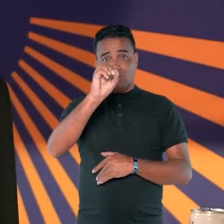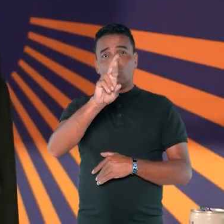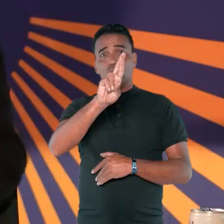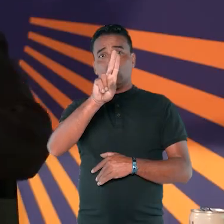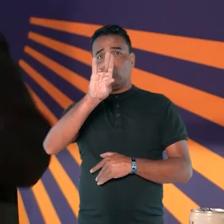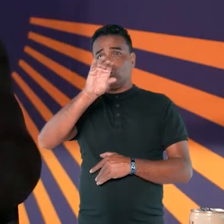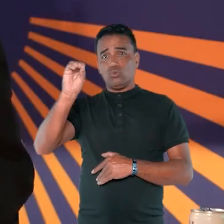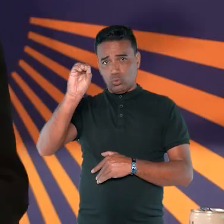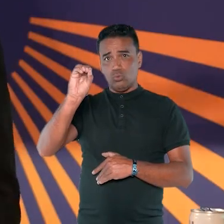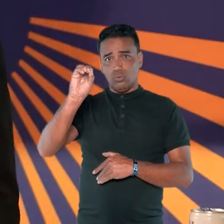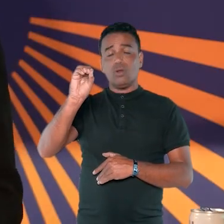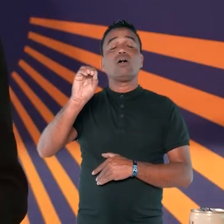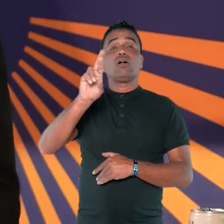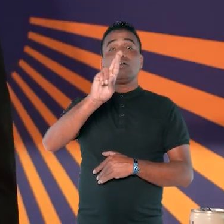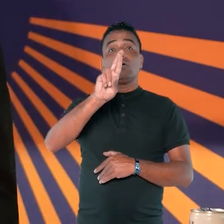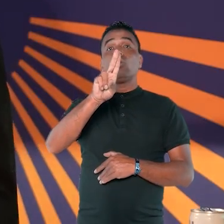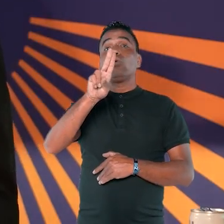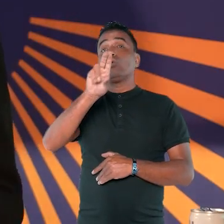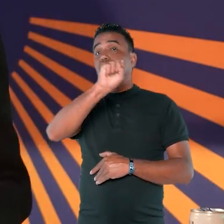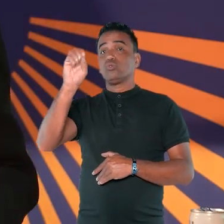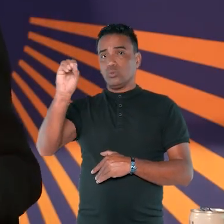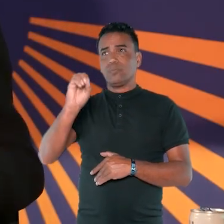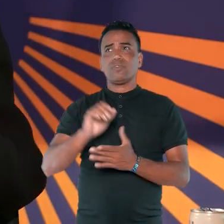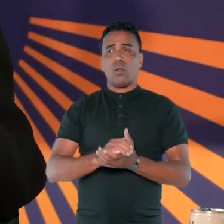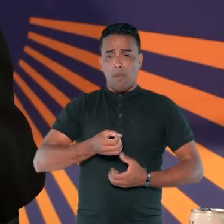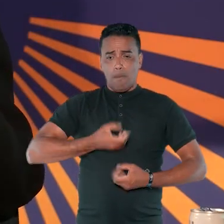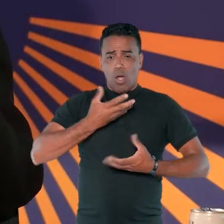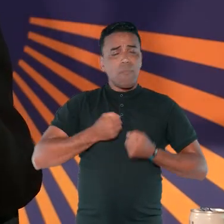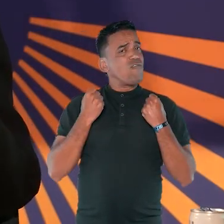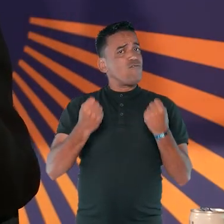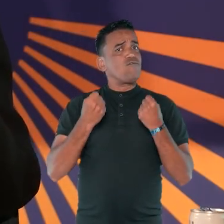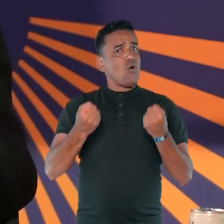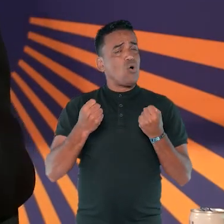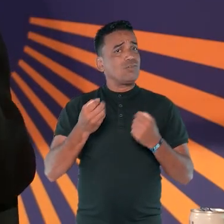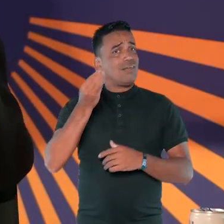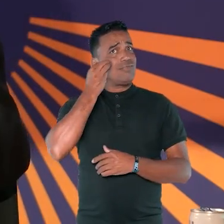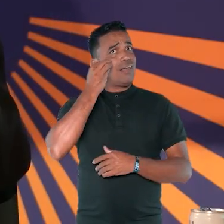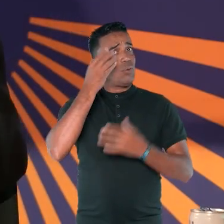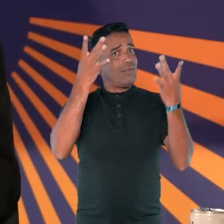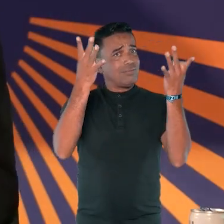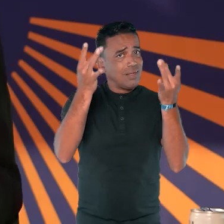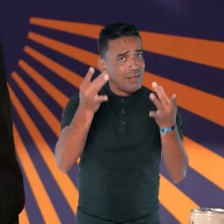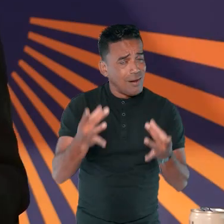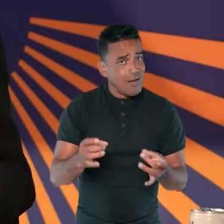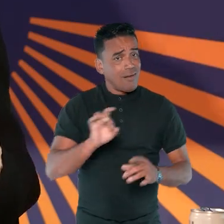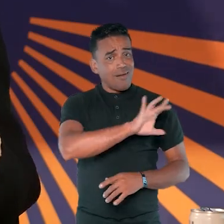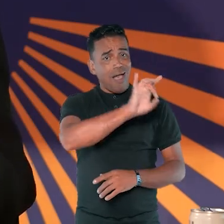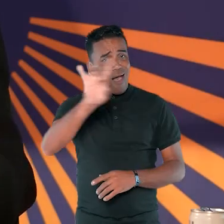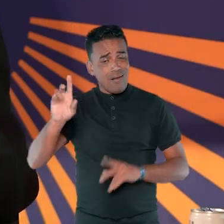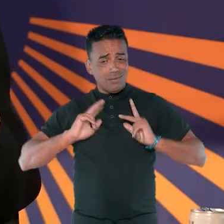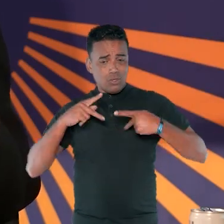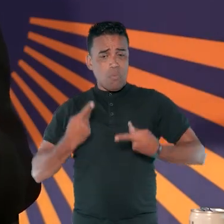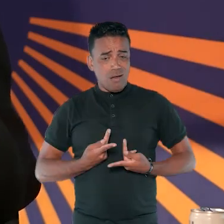que é de uma força impressionante, porque tenta não apenas descrever o que cada ser humano passa, mas